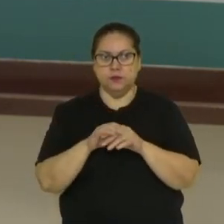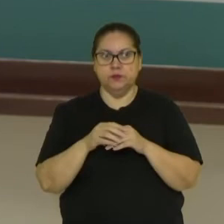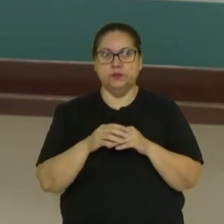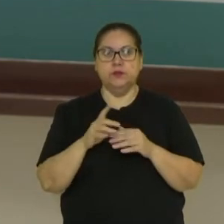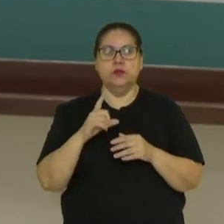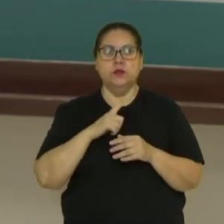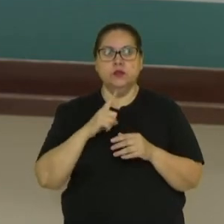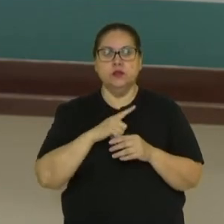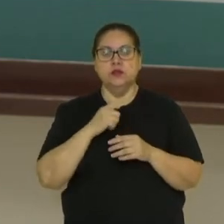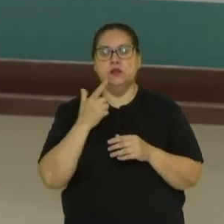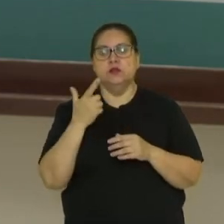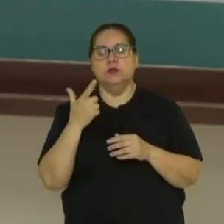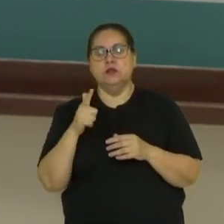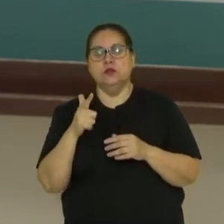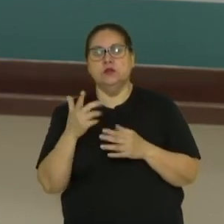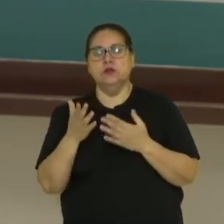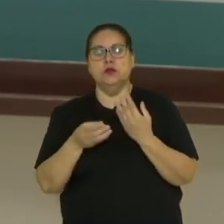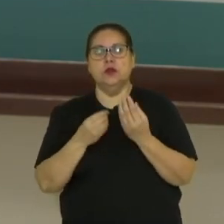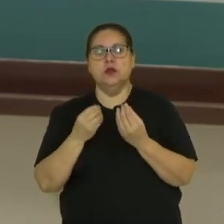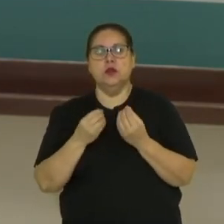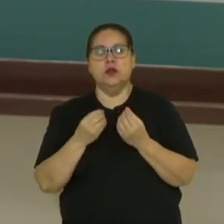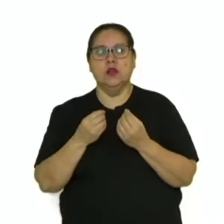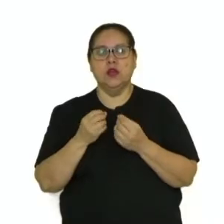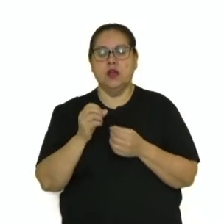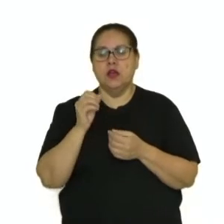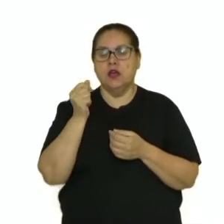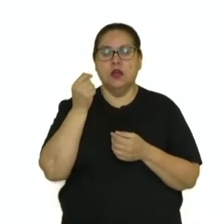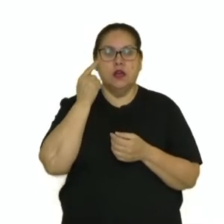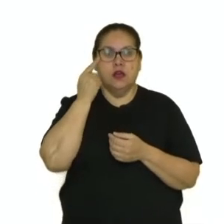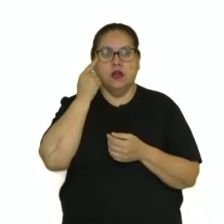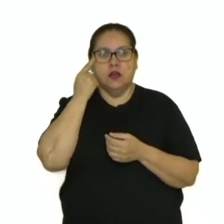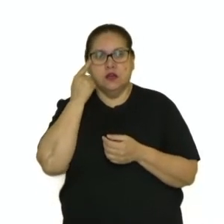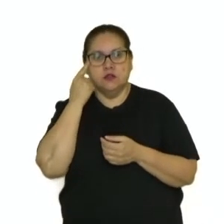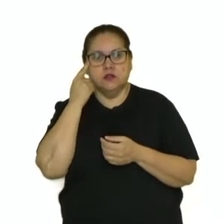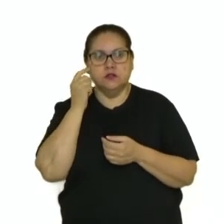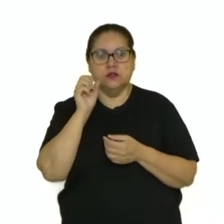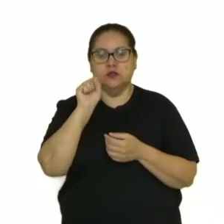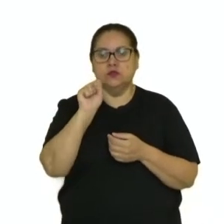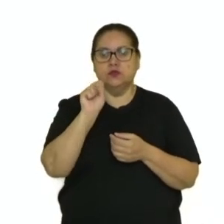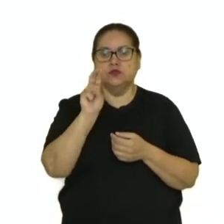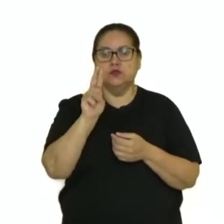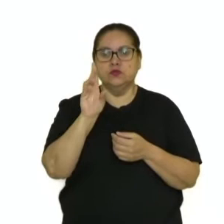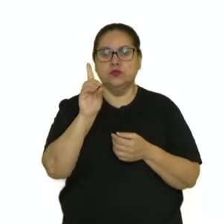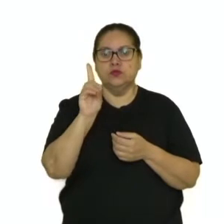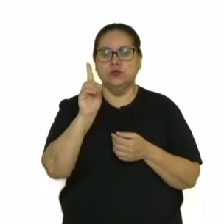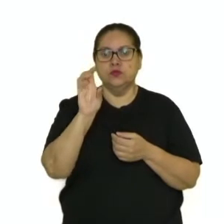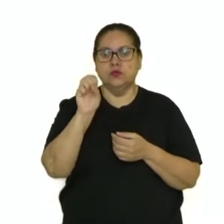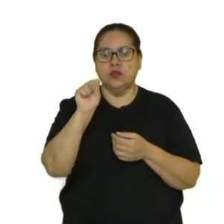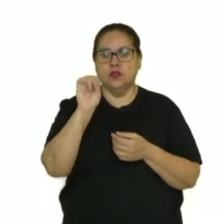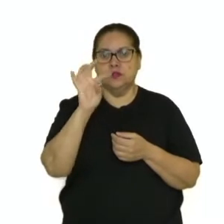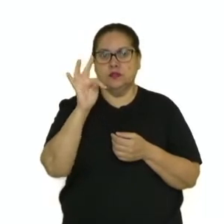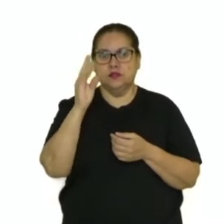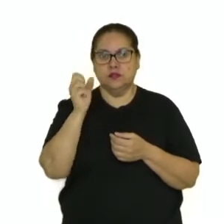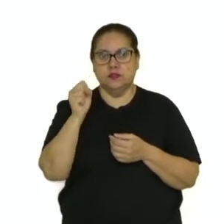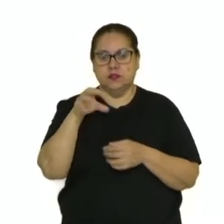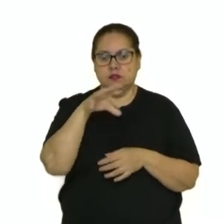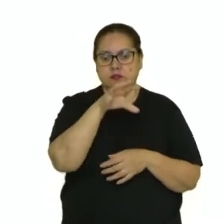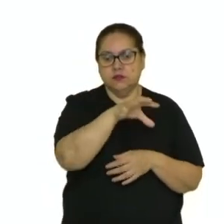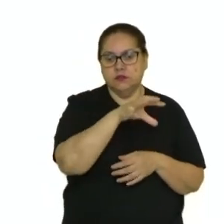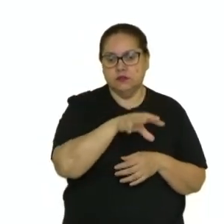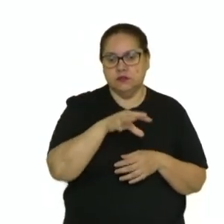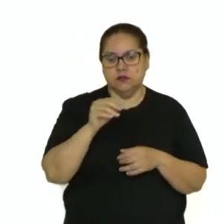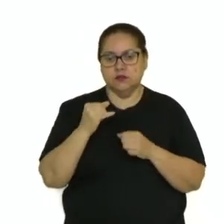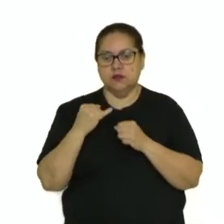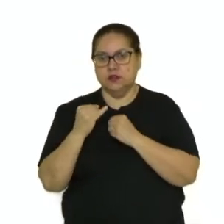Temos também, né, a questão aqui da Ásia de Sudeste. Então temos ali as ilhas, né, dos países